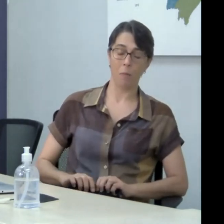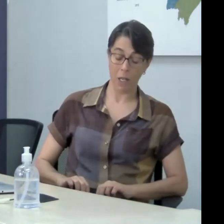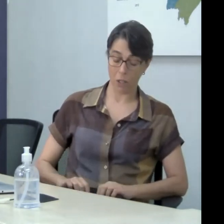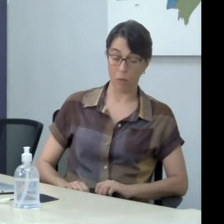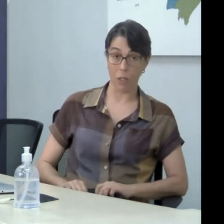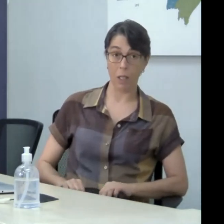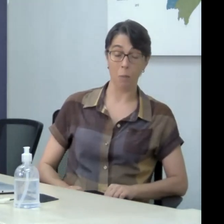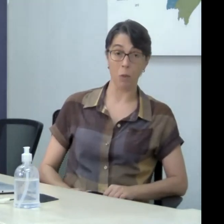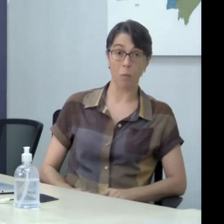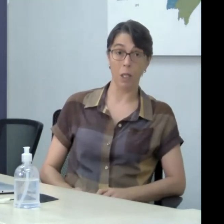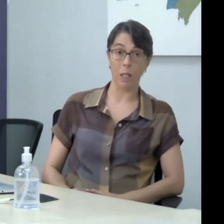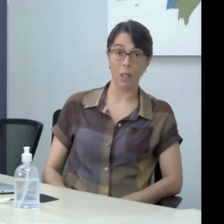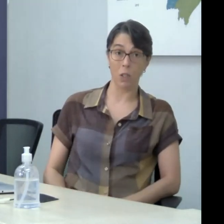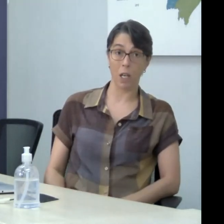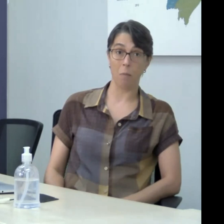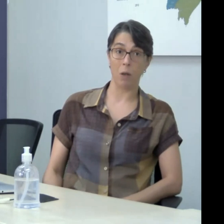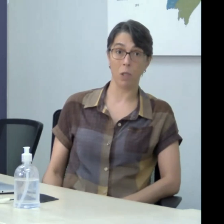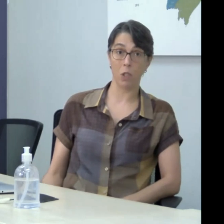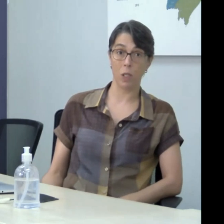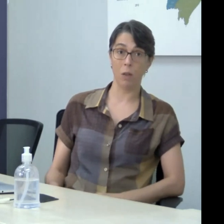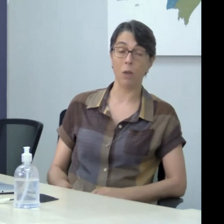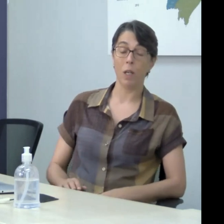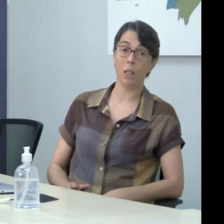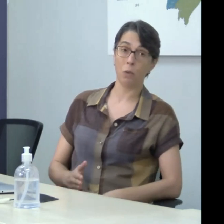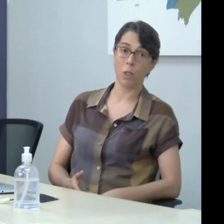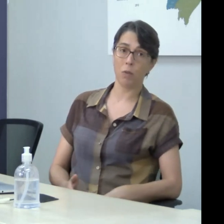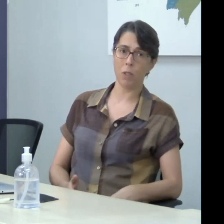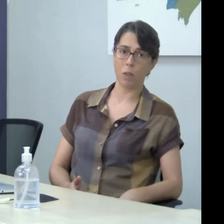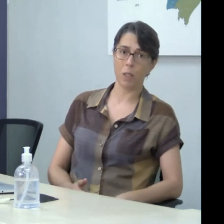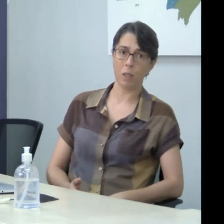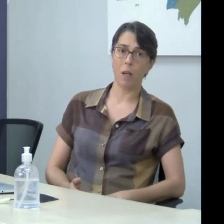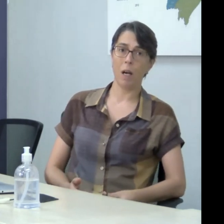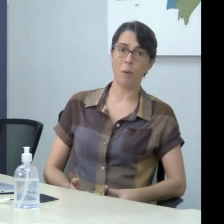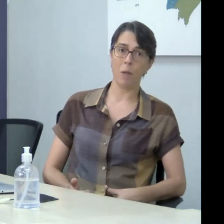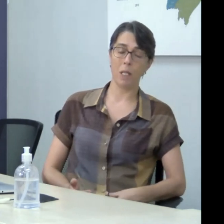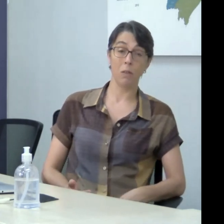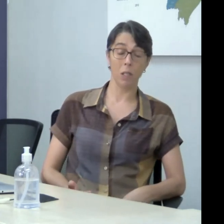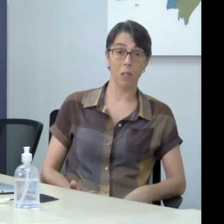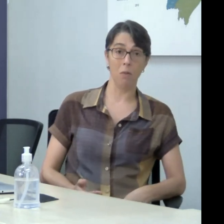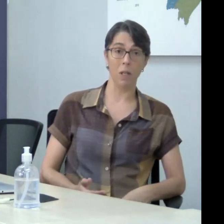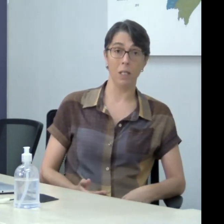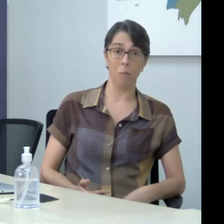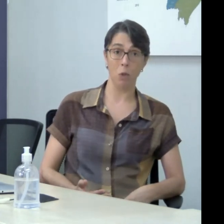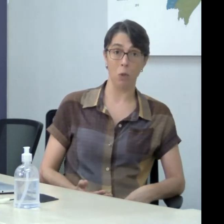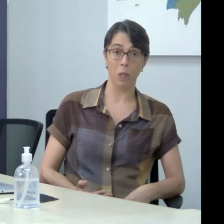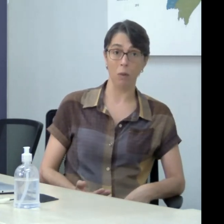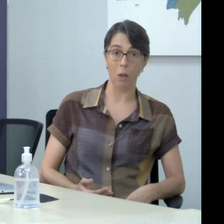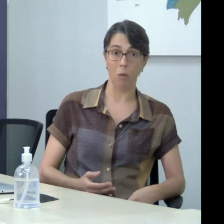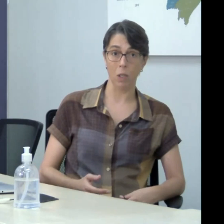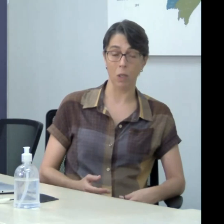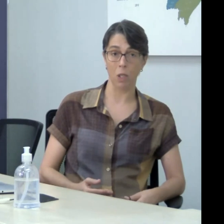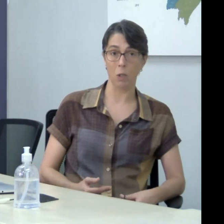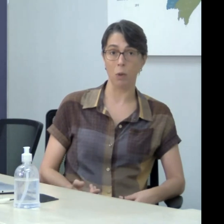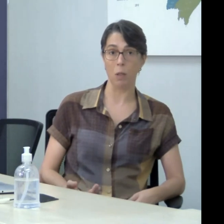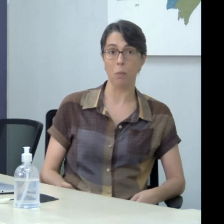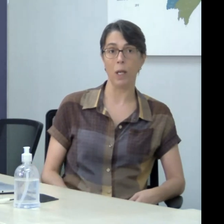a ética médica você tem a possibilidade de quebrar o sigilo em duas partes a primeira Situação essa pessoa